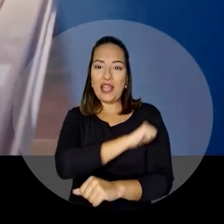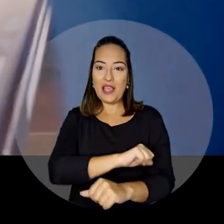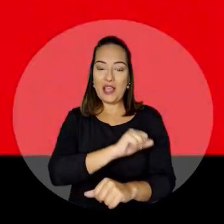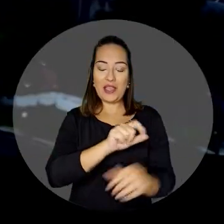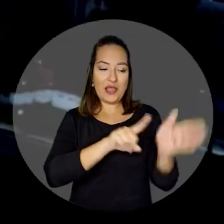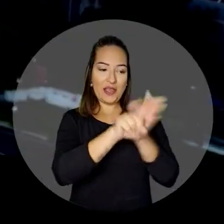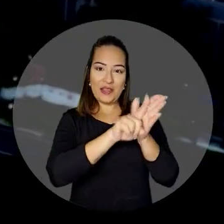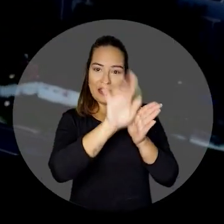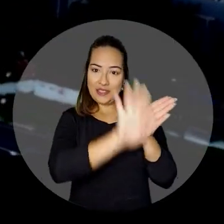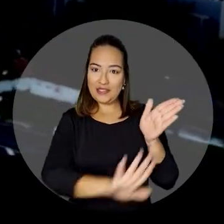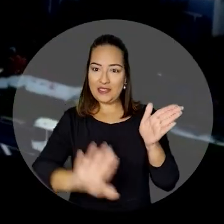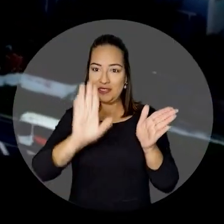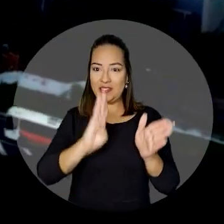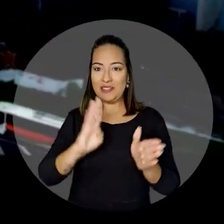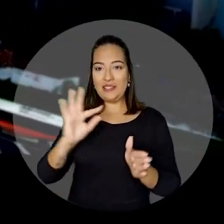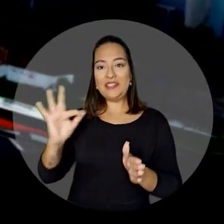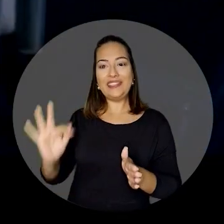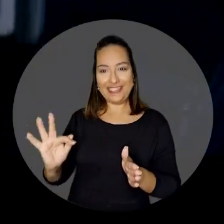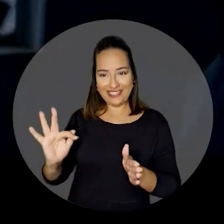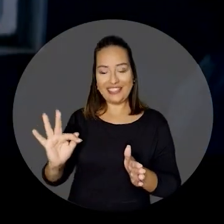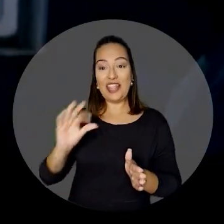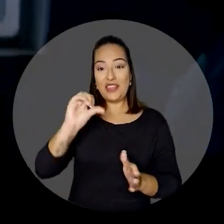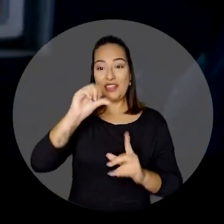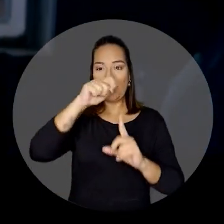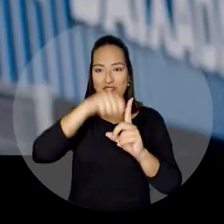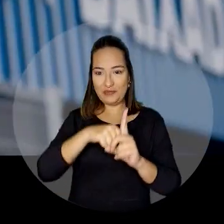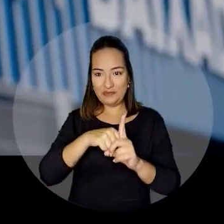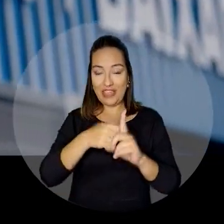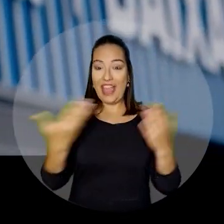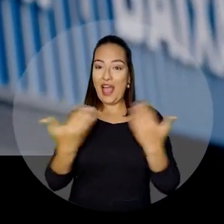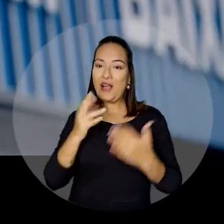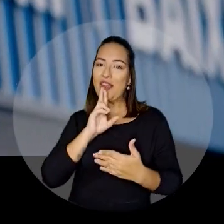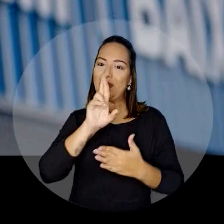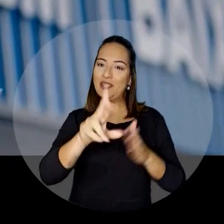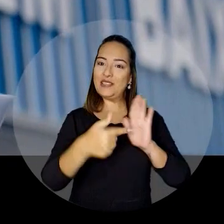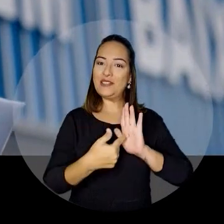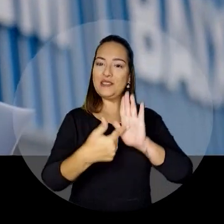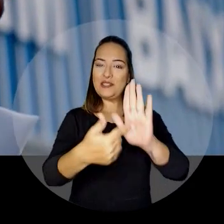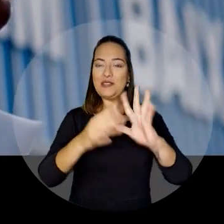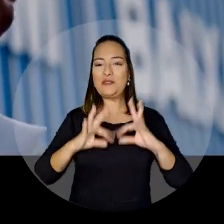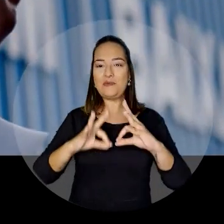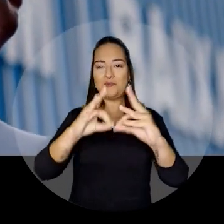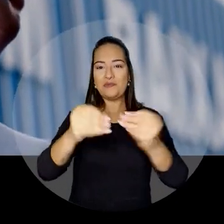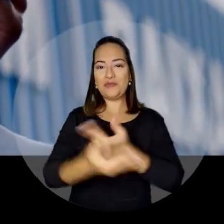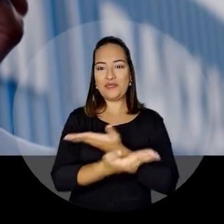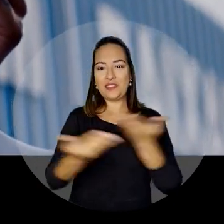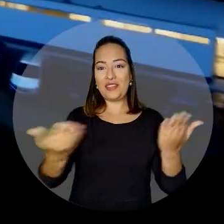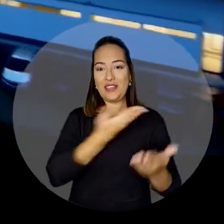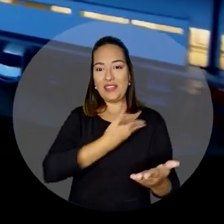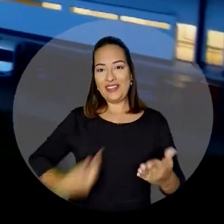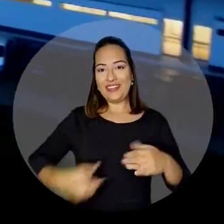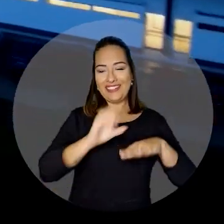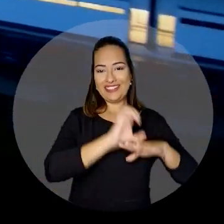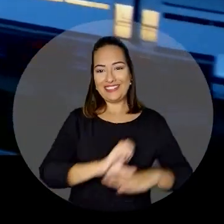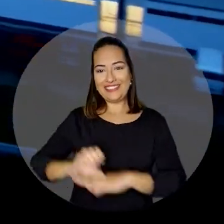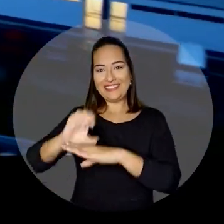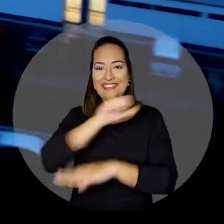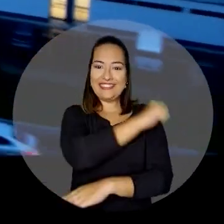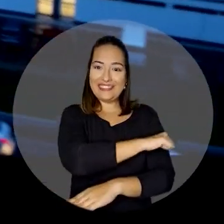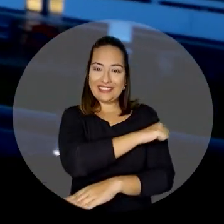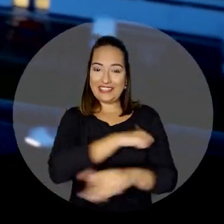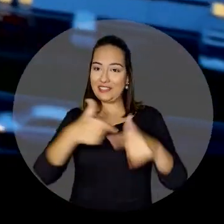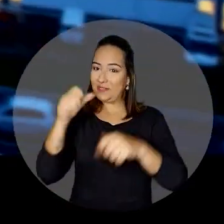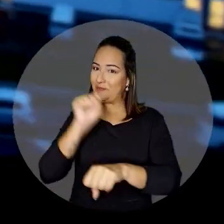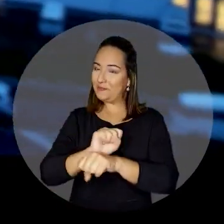Rio Imagem Baixada, 9 meses. Chegou o resultado. O que era para poucos, agora é para todos. Governo do Estado do Rio